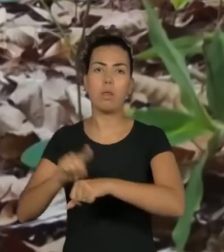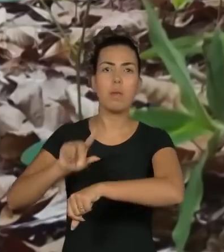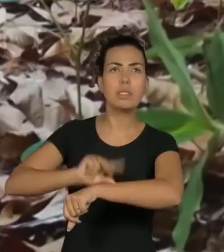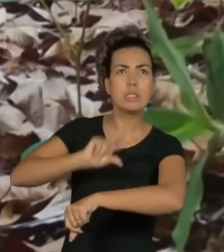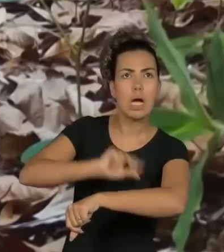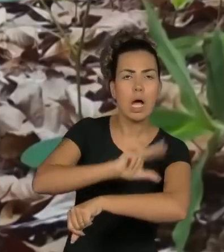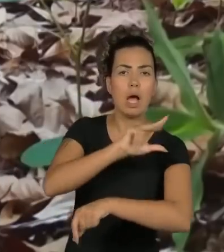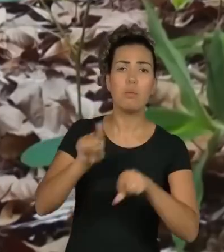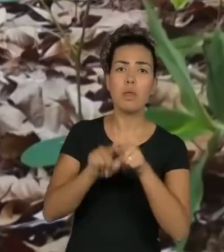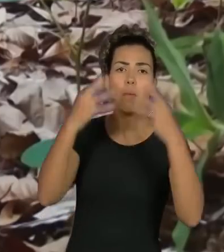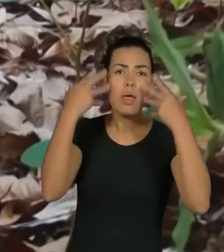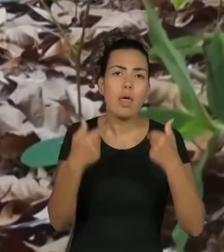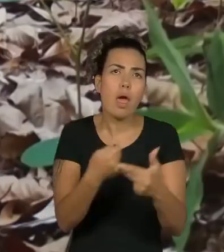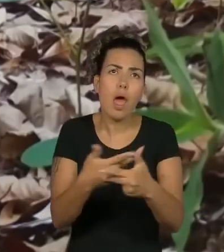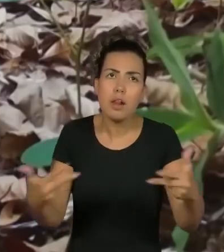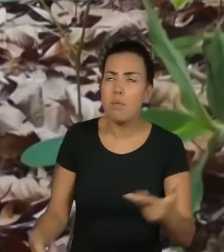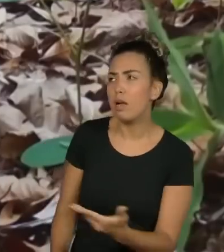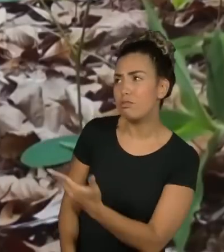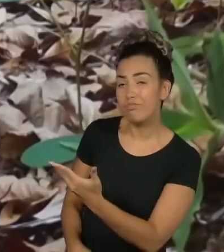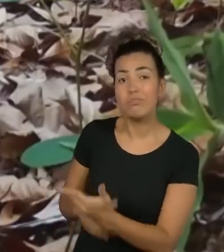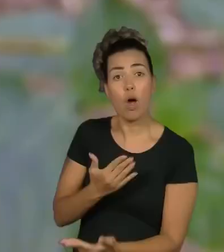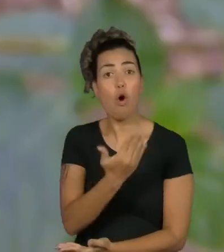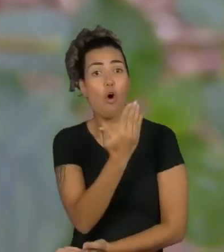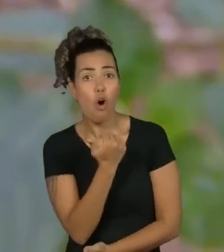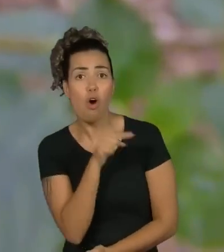e pequenos mamíferos.